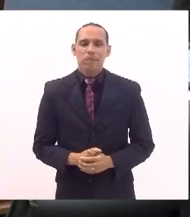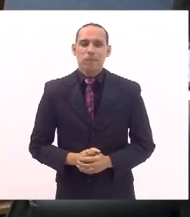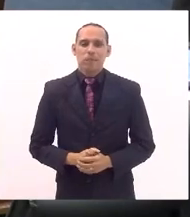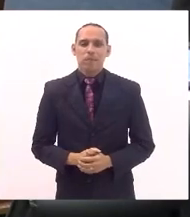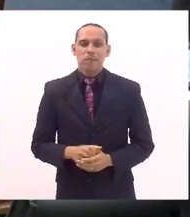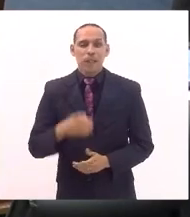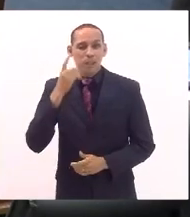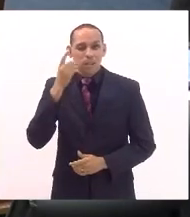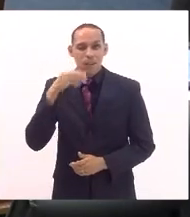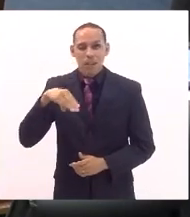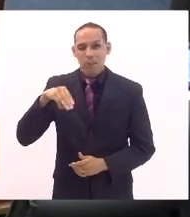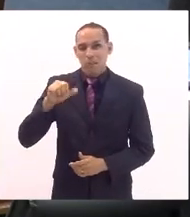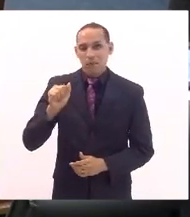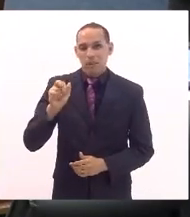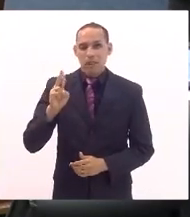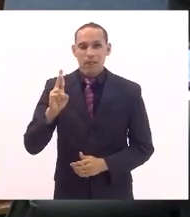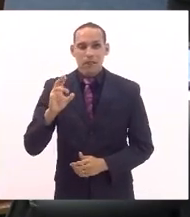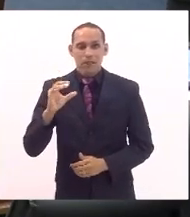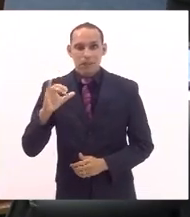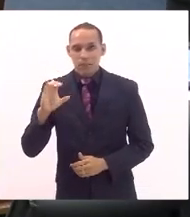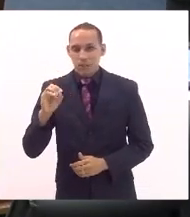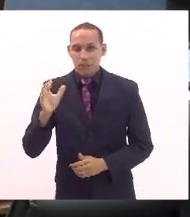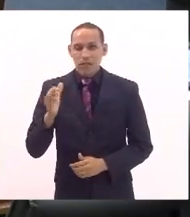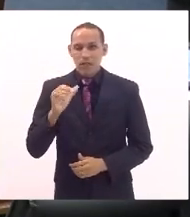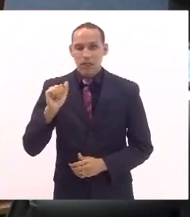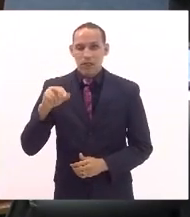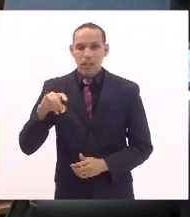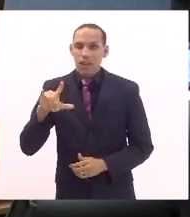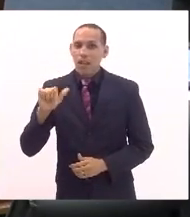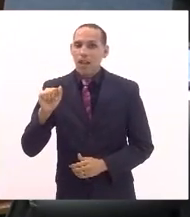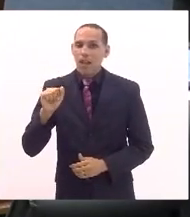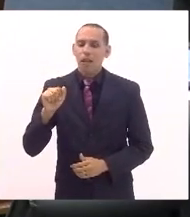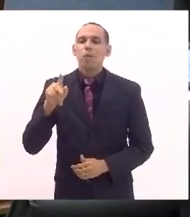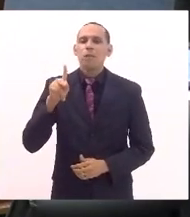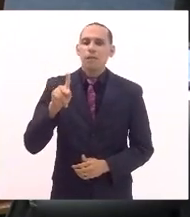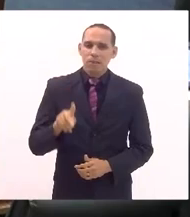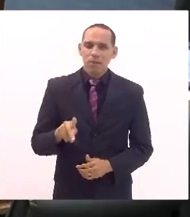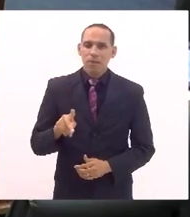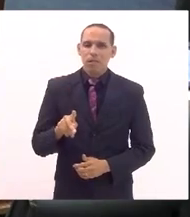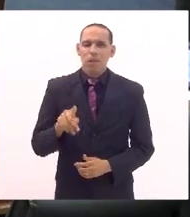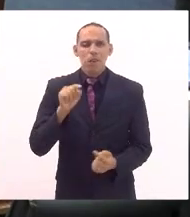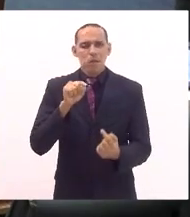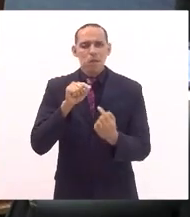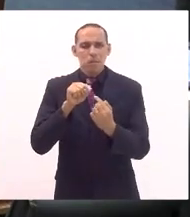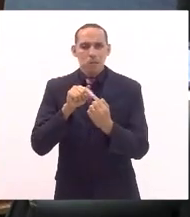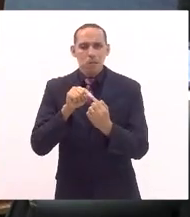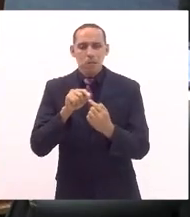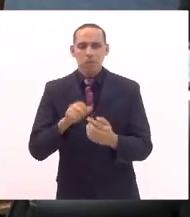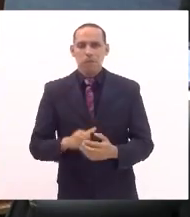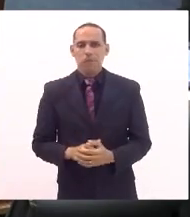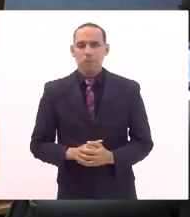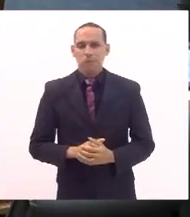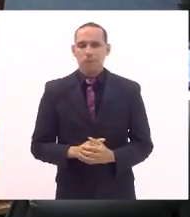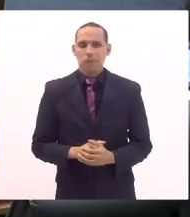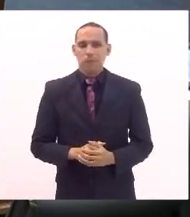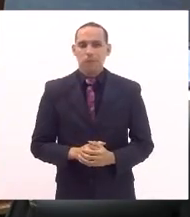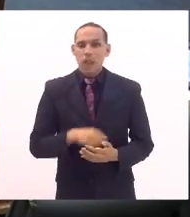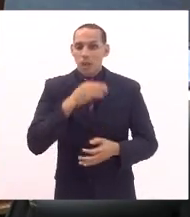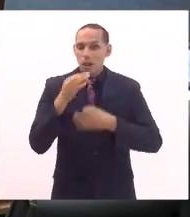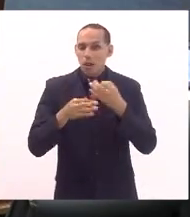o resultado mas canela E aí os